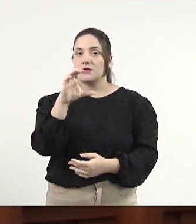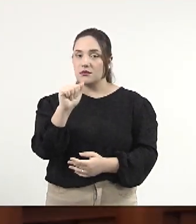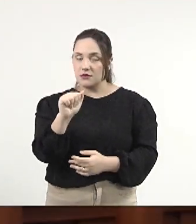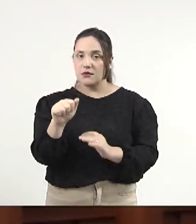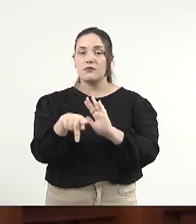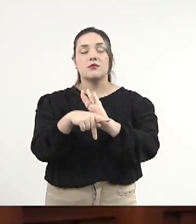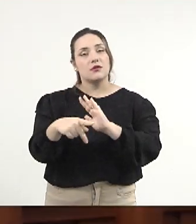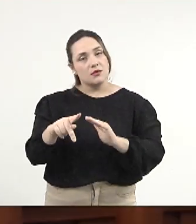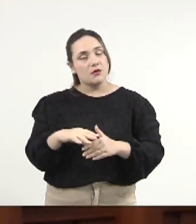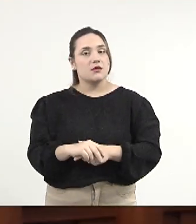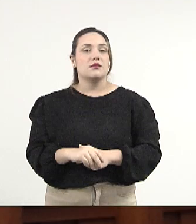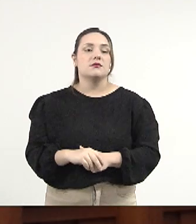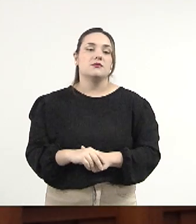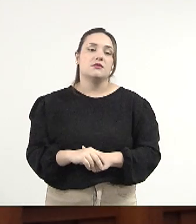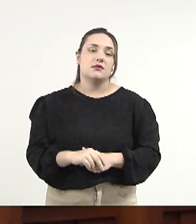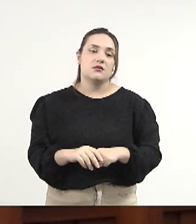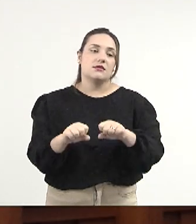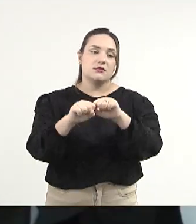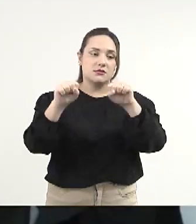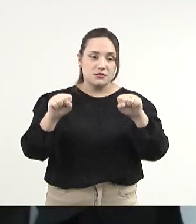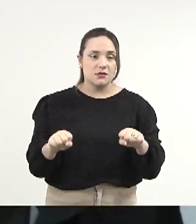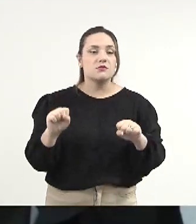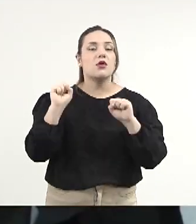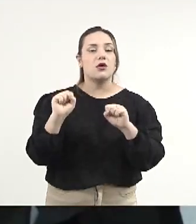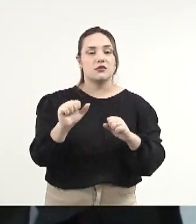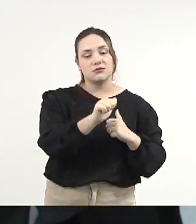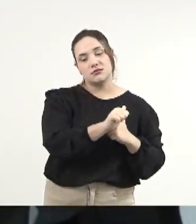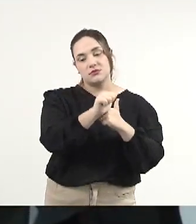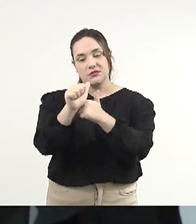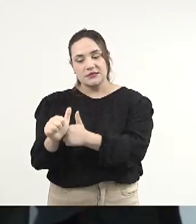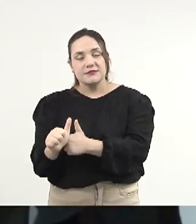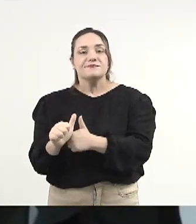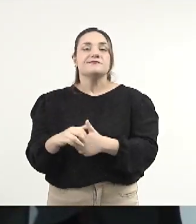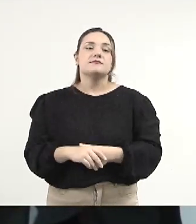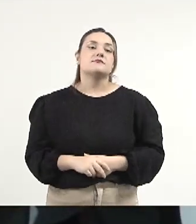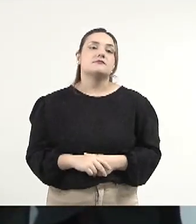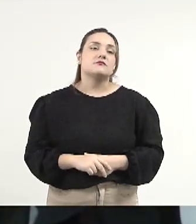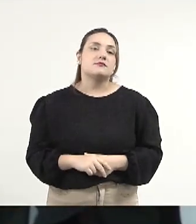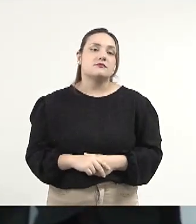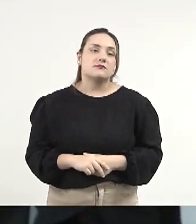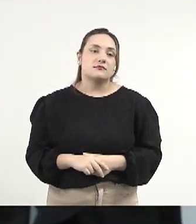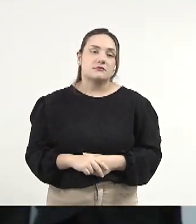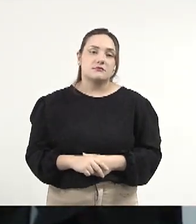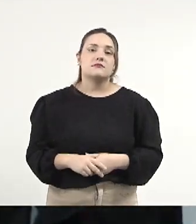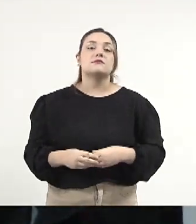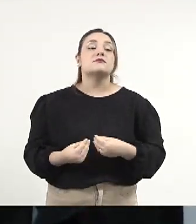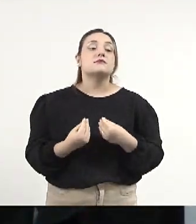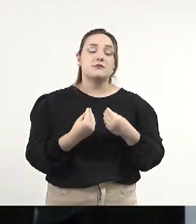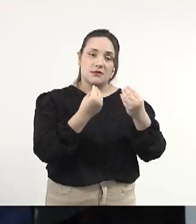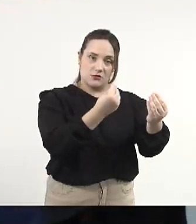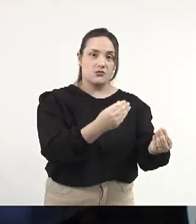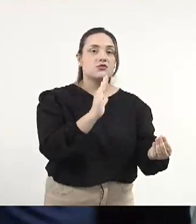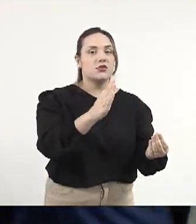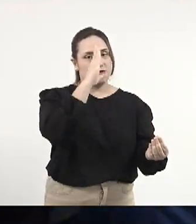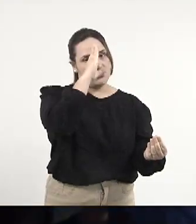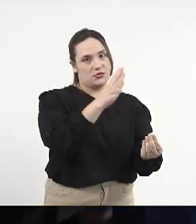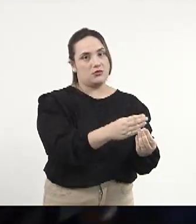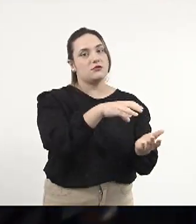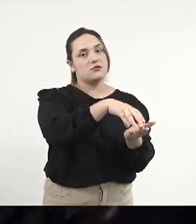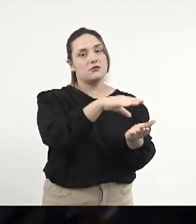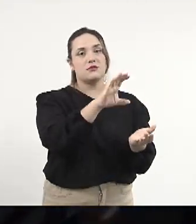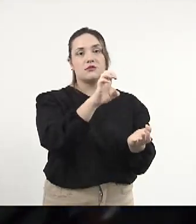seguinte, o sistema daqui para frente ela vai poder acompanhar todo esse sistema, e está sendo entregue no SEM já